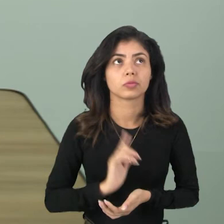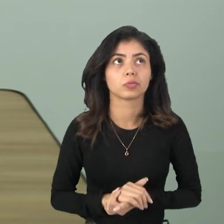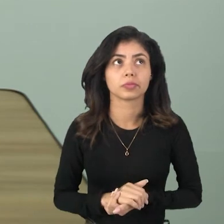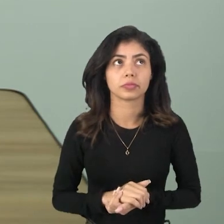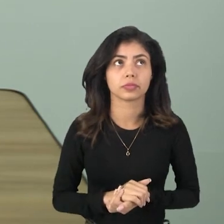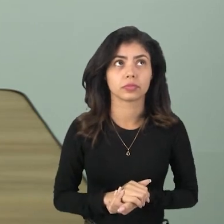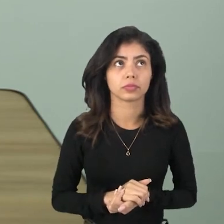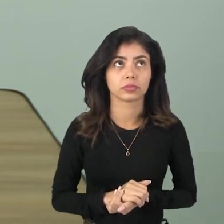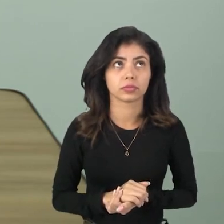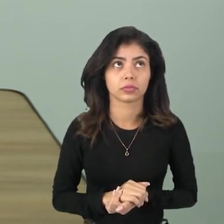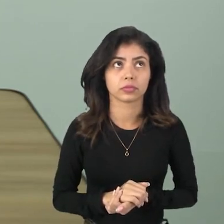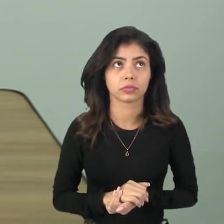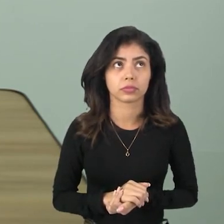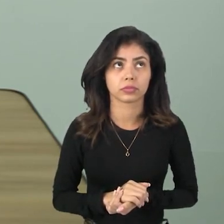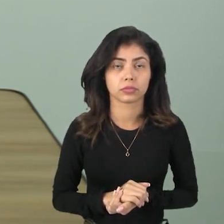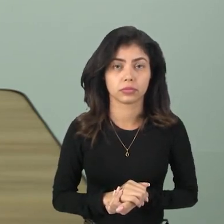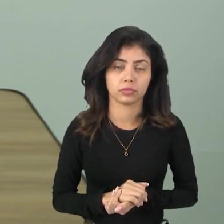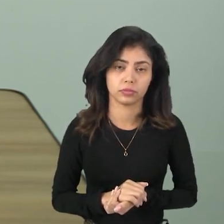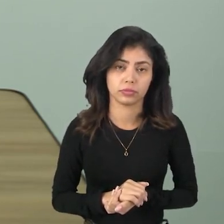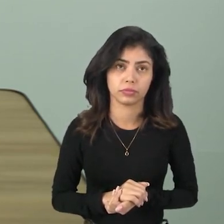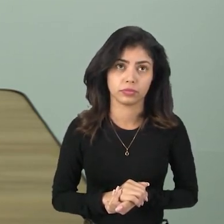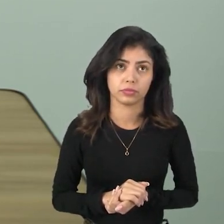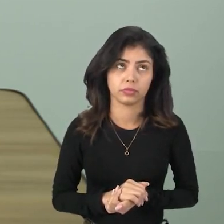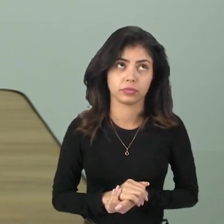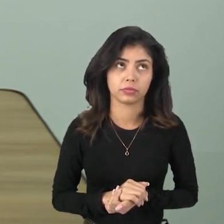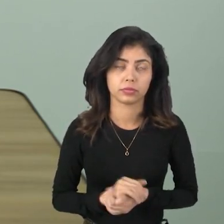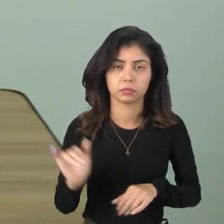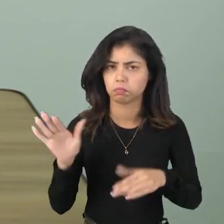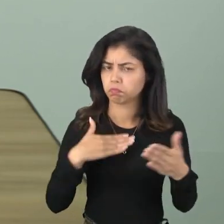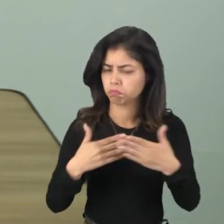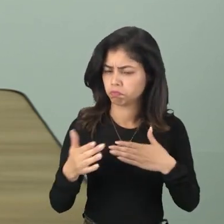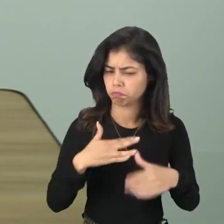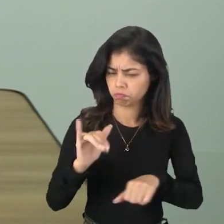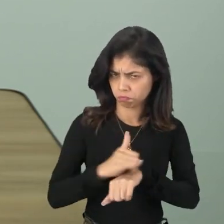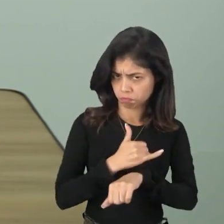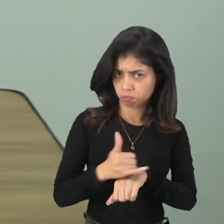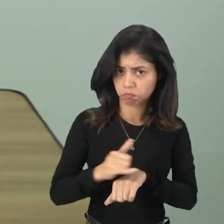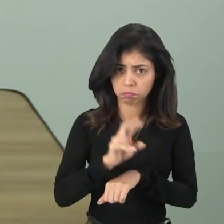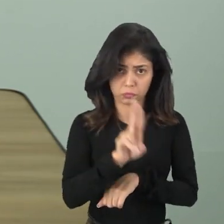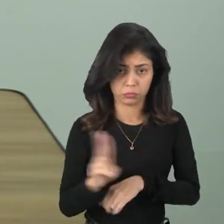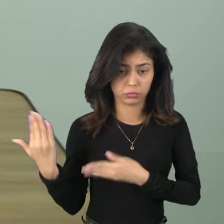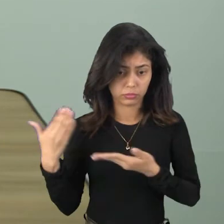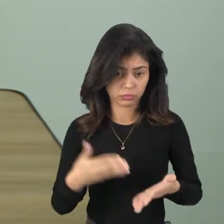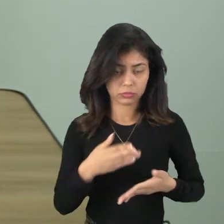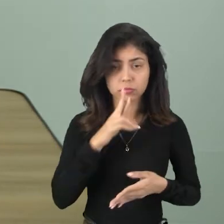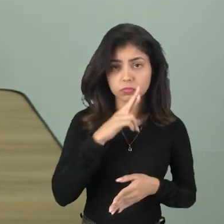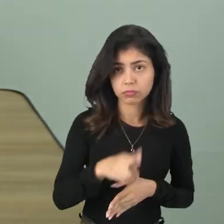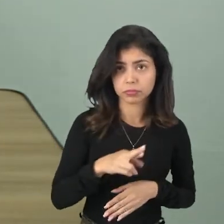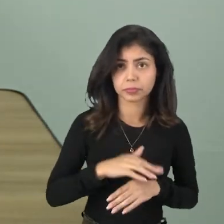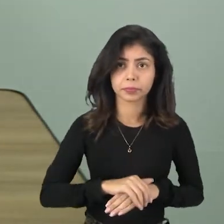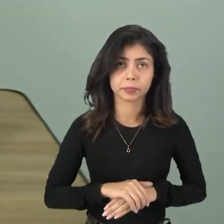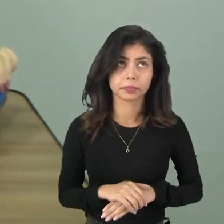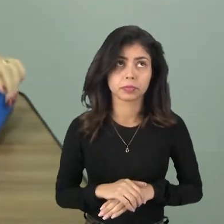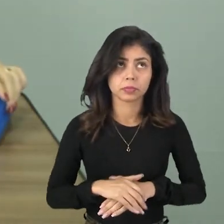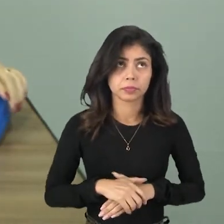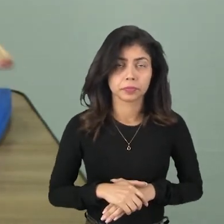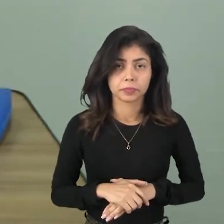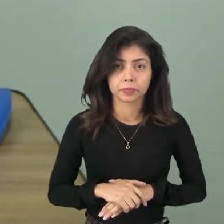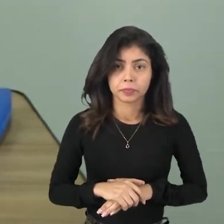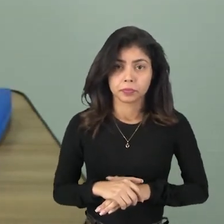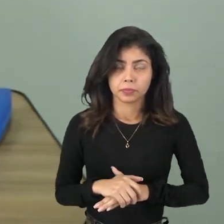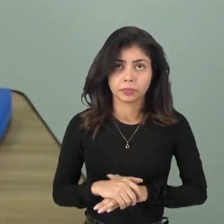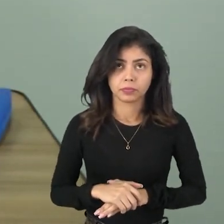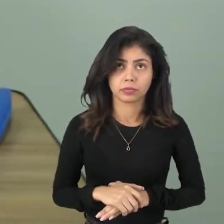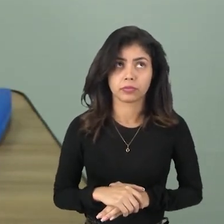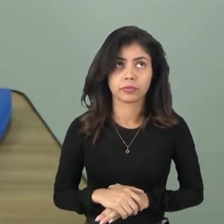né Aqui nós podemos usar qualquer estratégia para a gente chegar ao resultado é